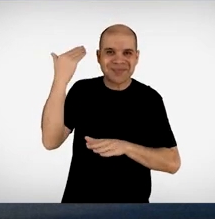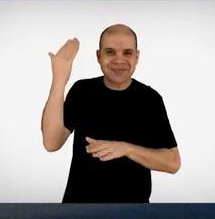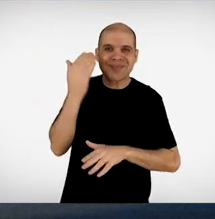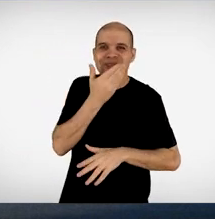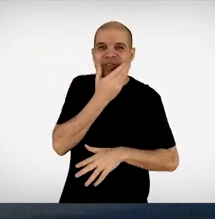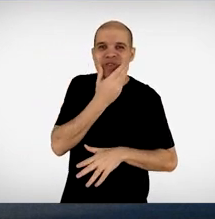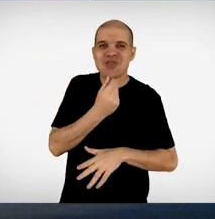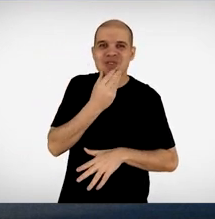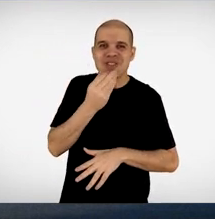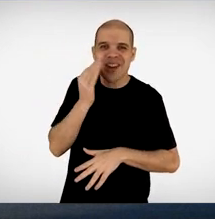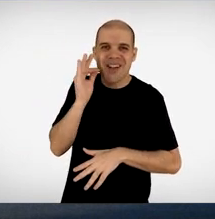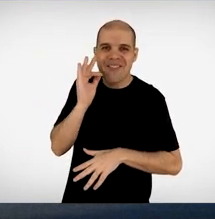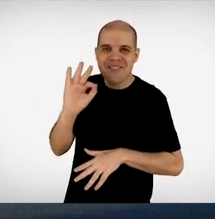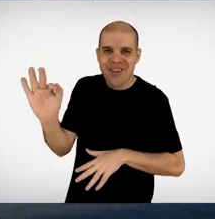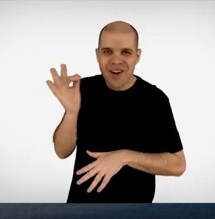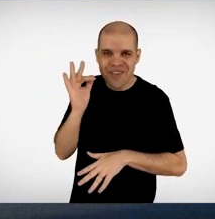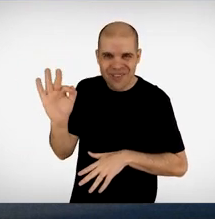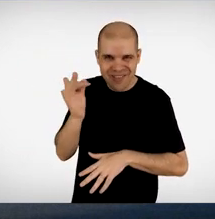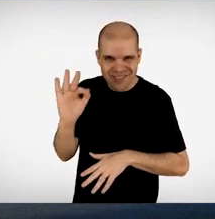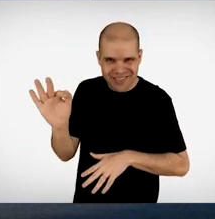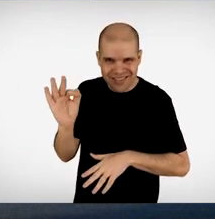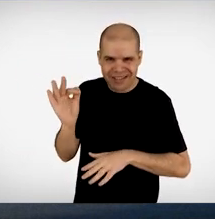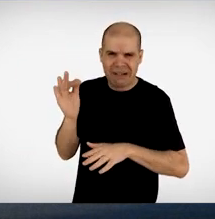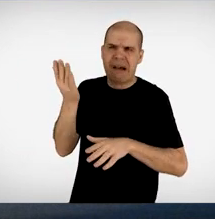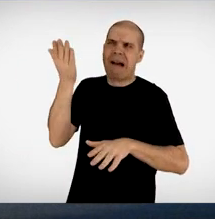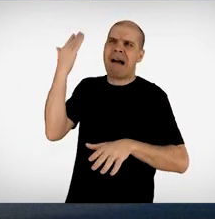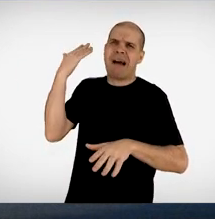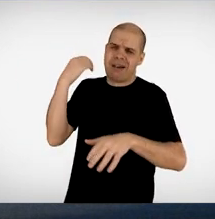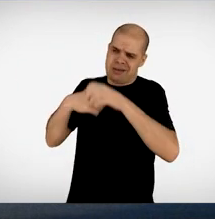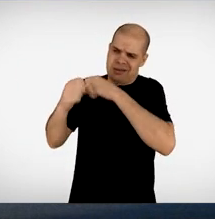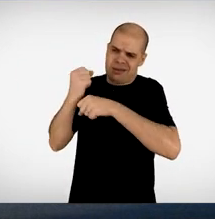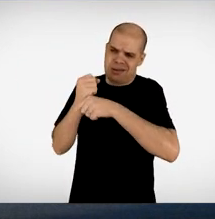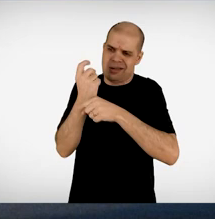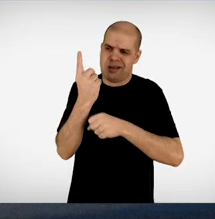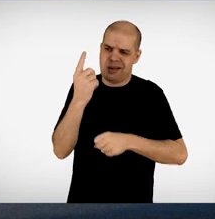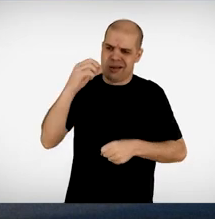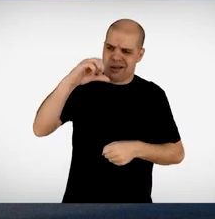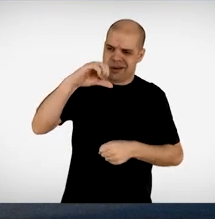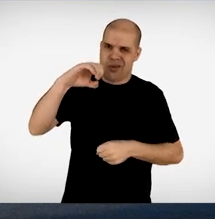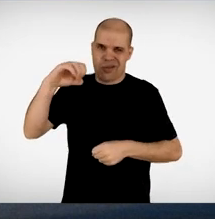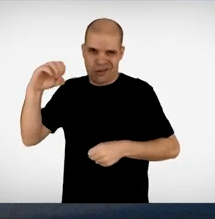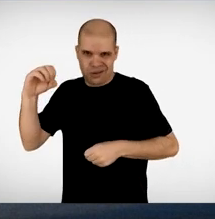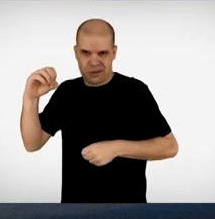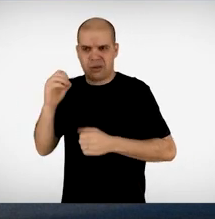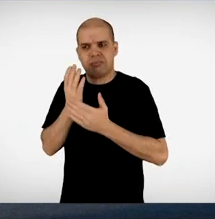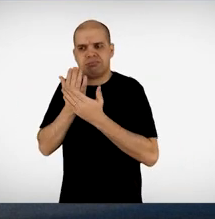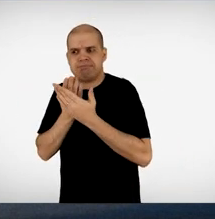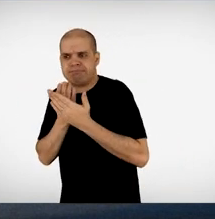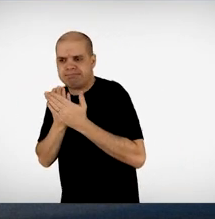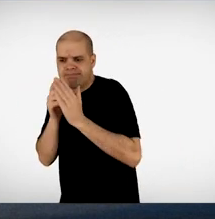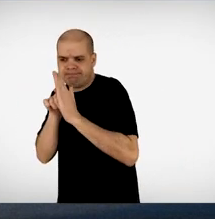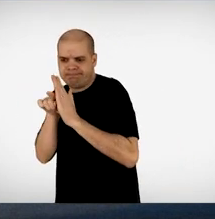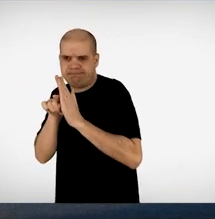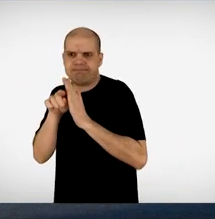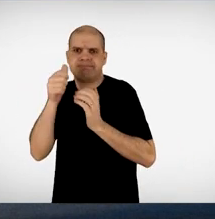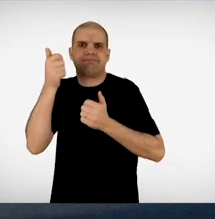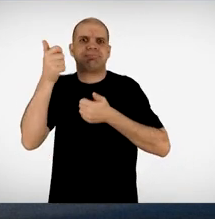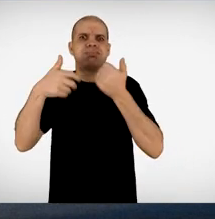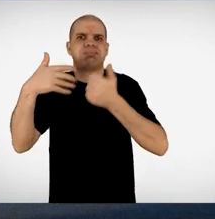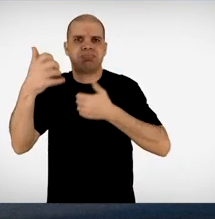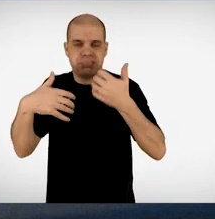Quando Freud começou a pensar a psicanálise, lá no começo de 1900, as reações do analista eram consideradas